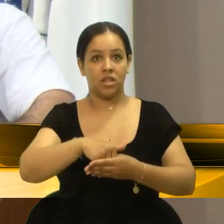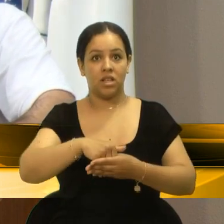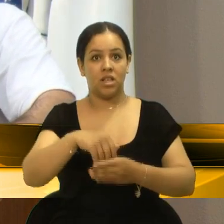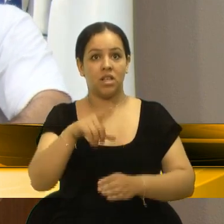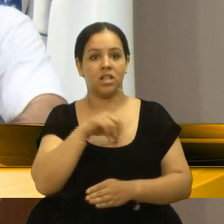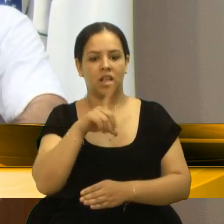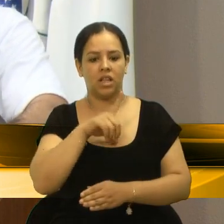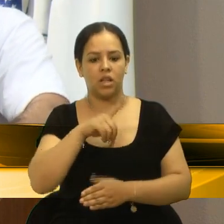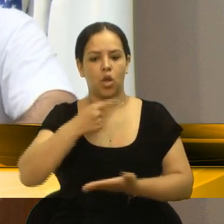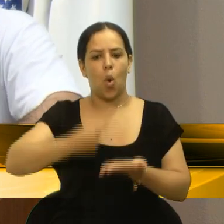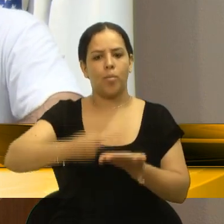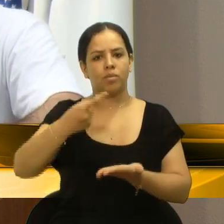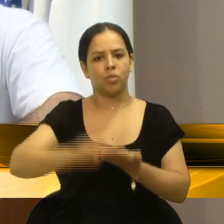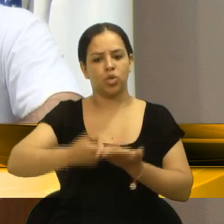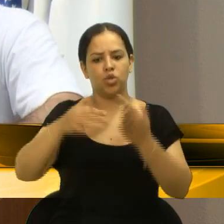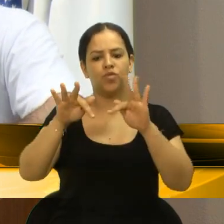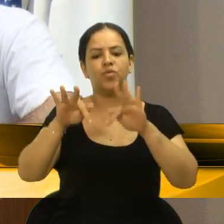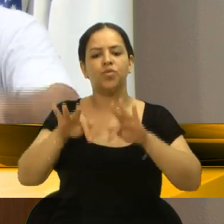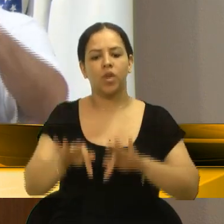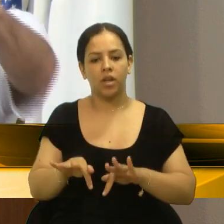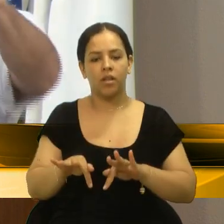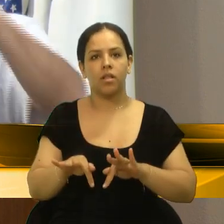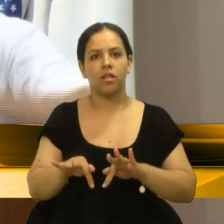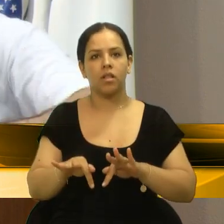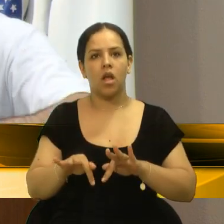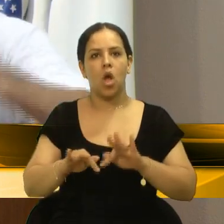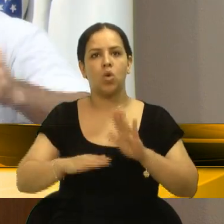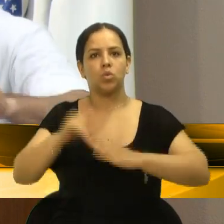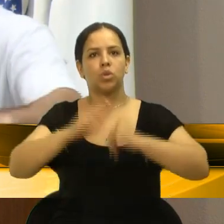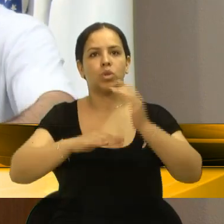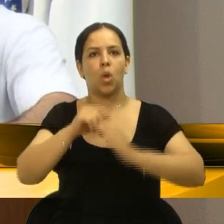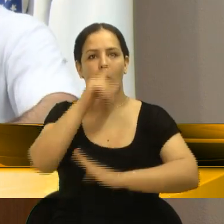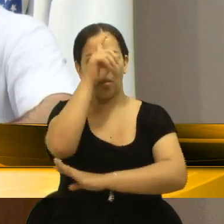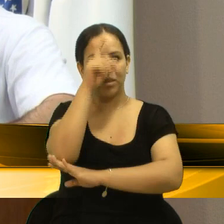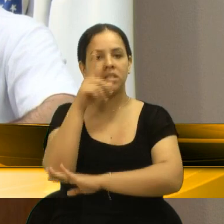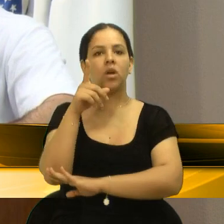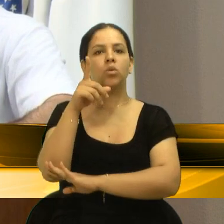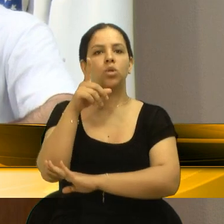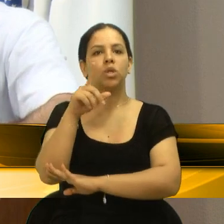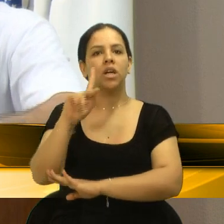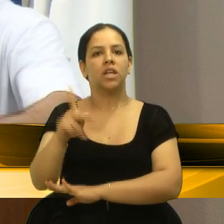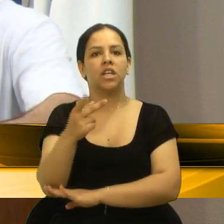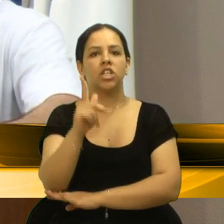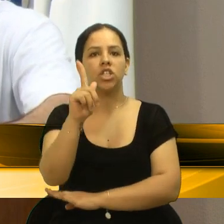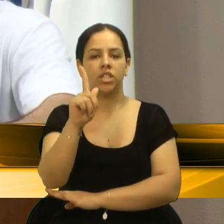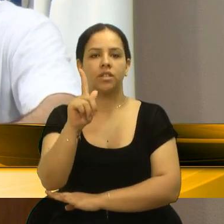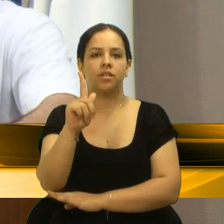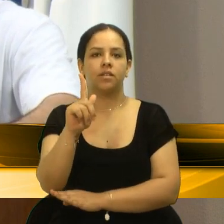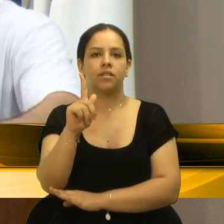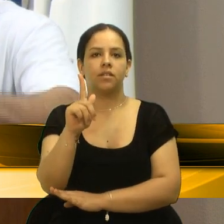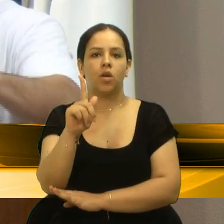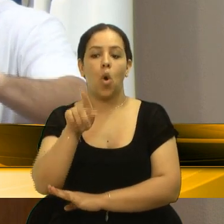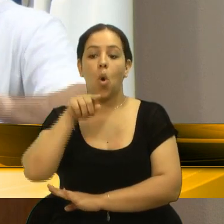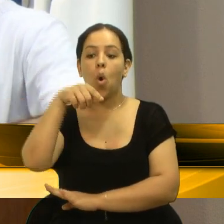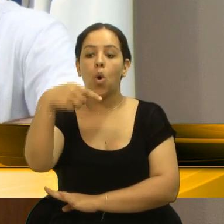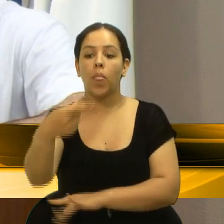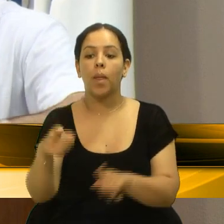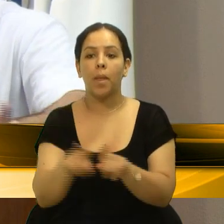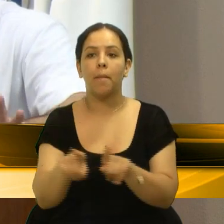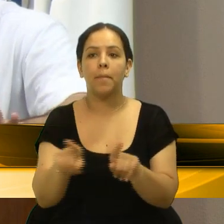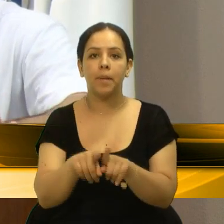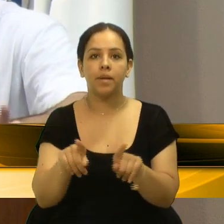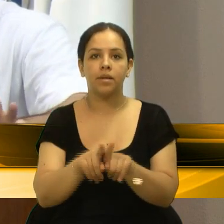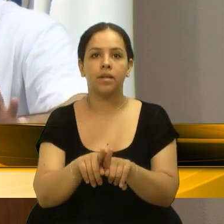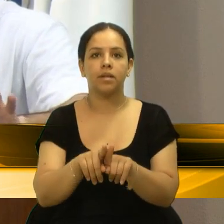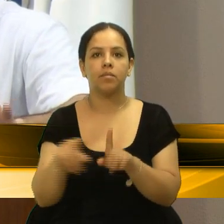compromisso de terminar as obras do hospital geral, garantir aquele acordo que tinha da gestão passada. Outra, que haveriam soluções para